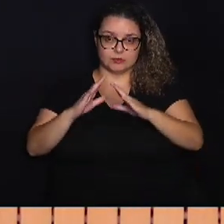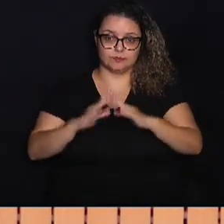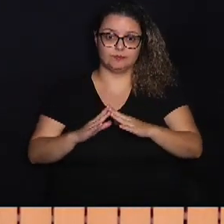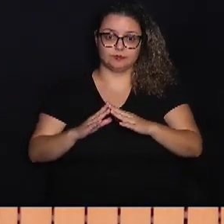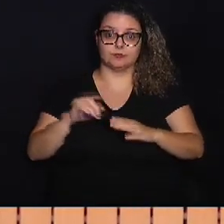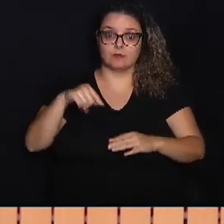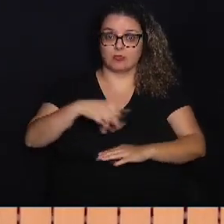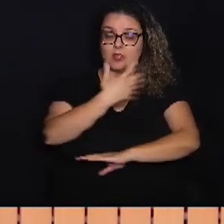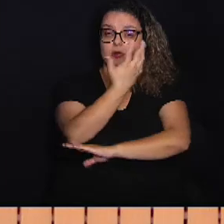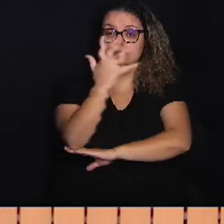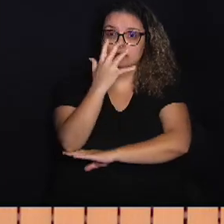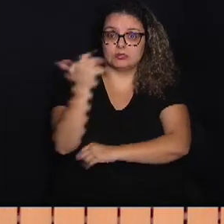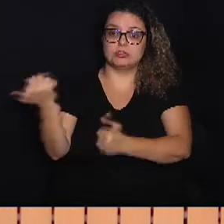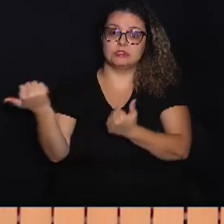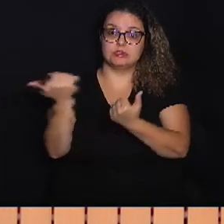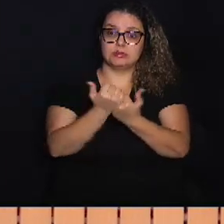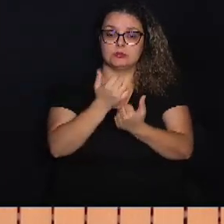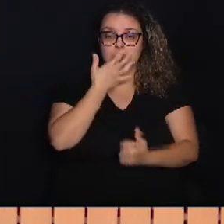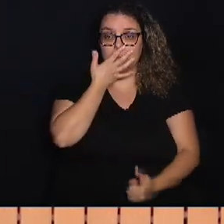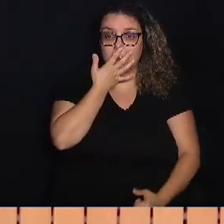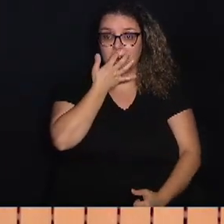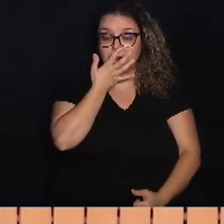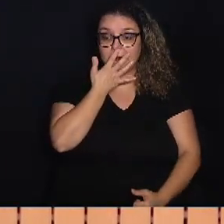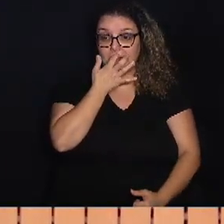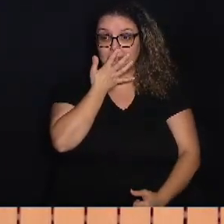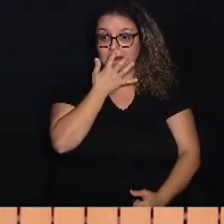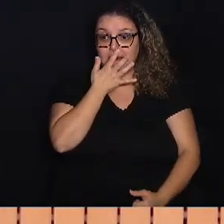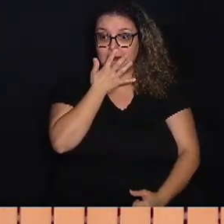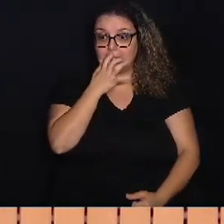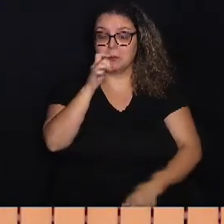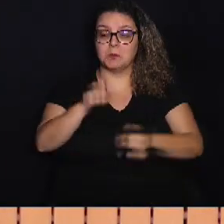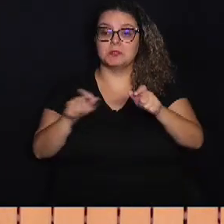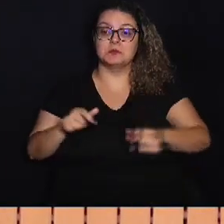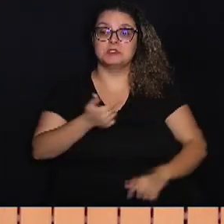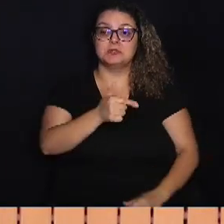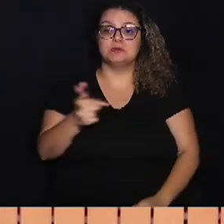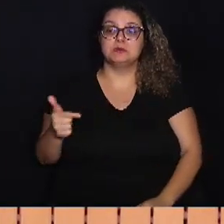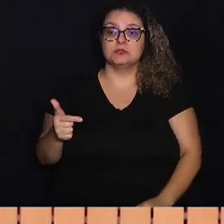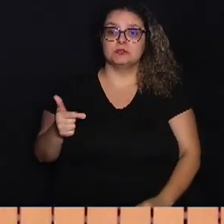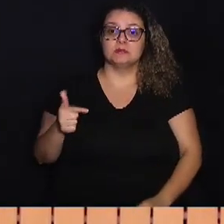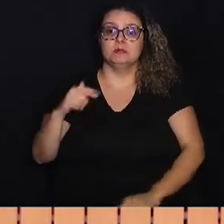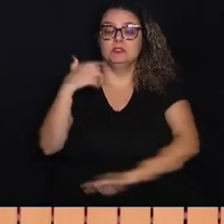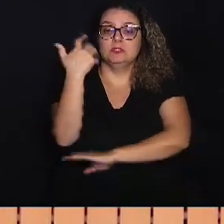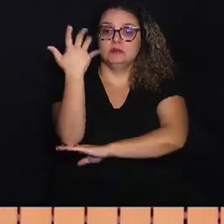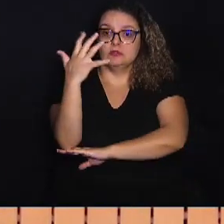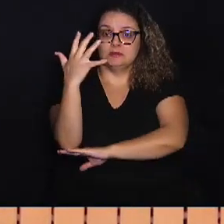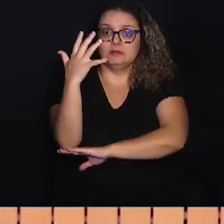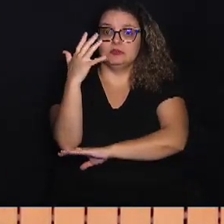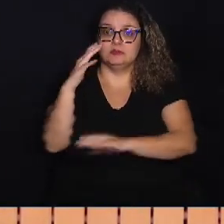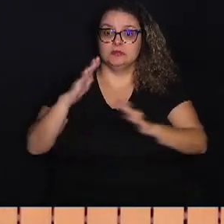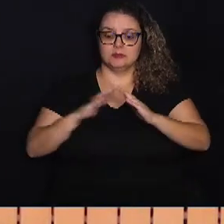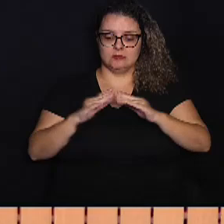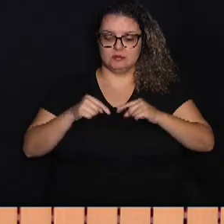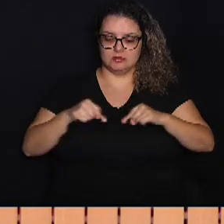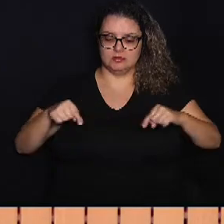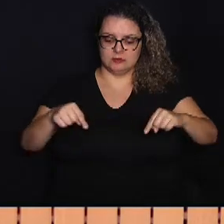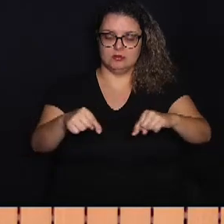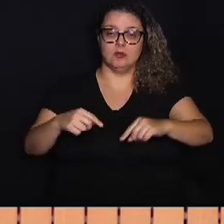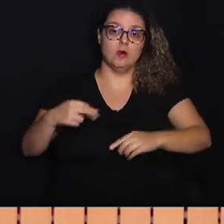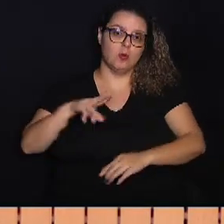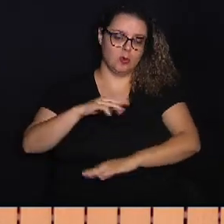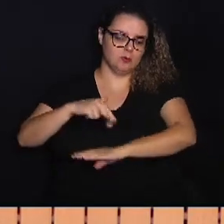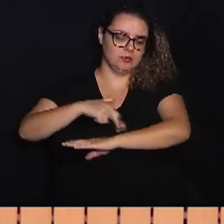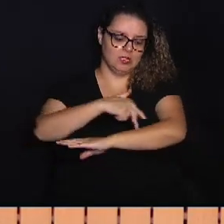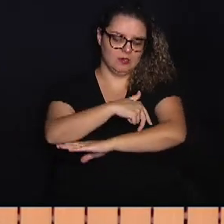árvore possa ser substituída ou as pessoas que não têm essa uma árvore no seu quintal na sua calçada